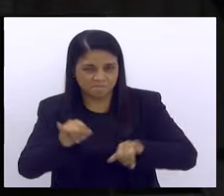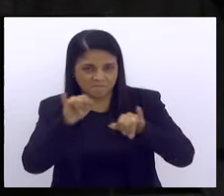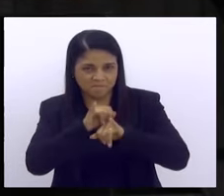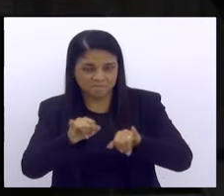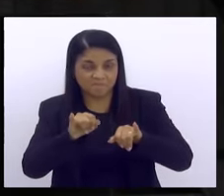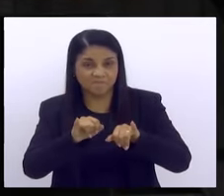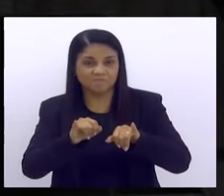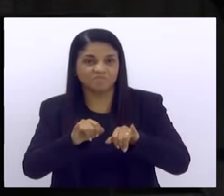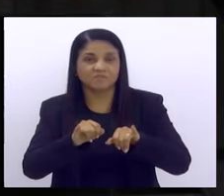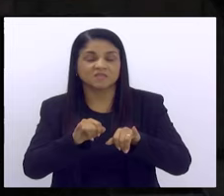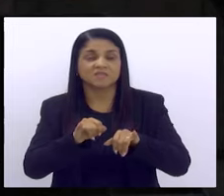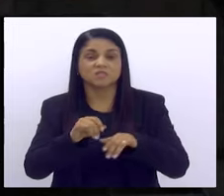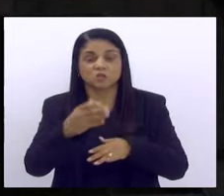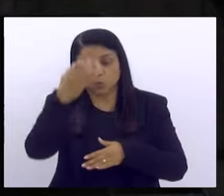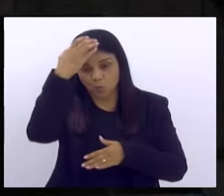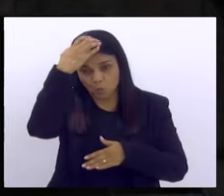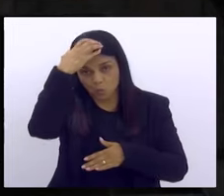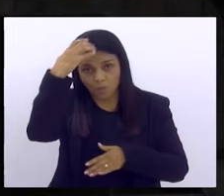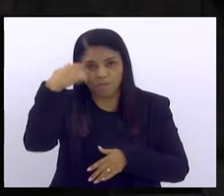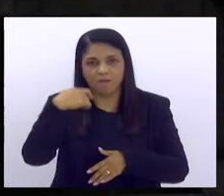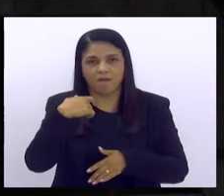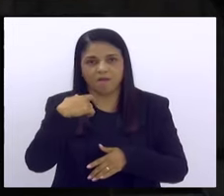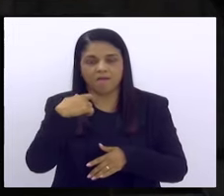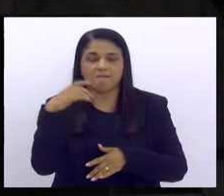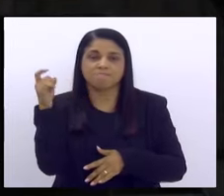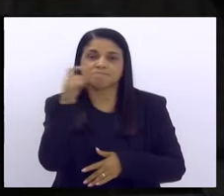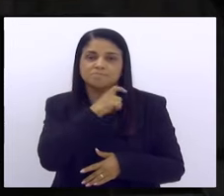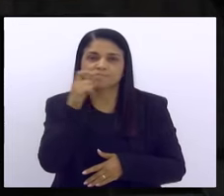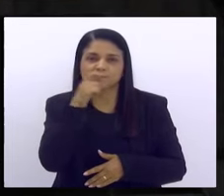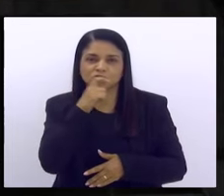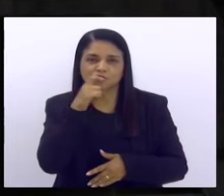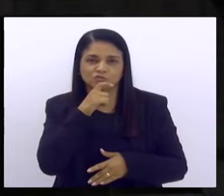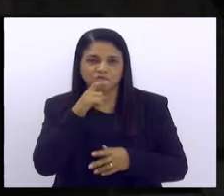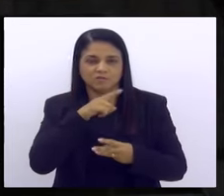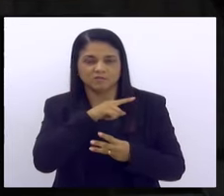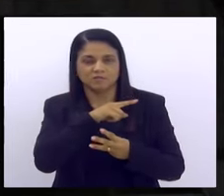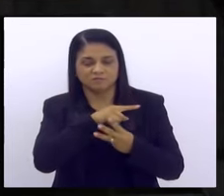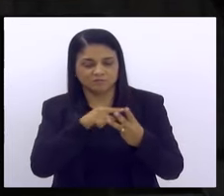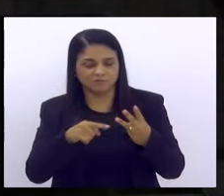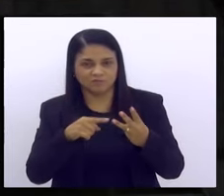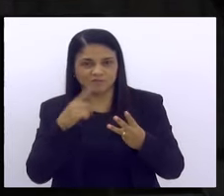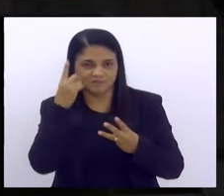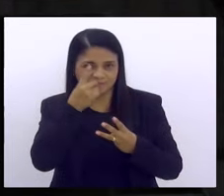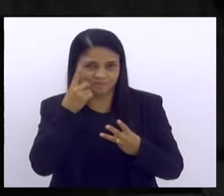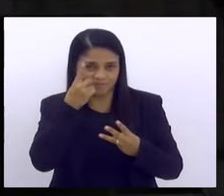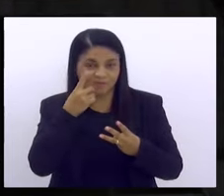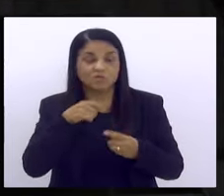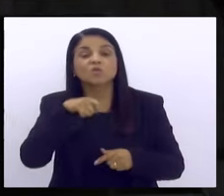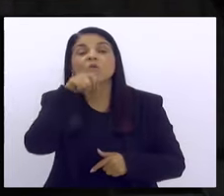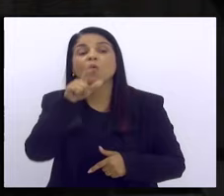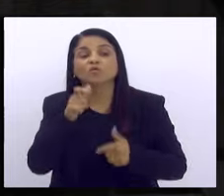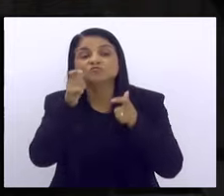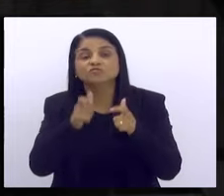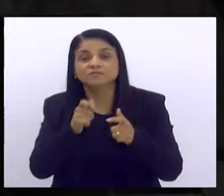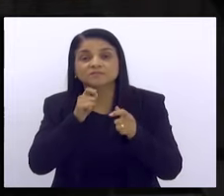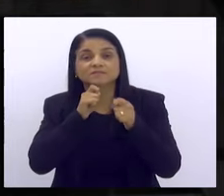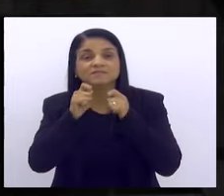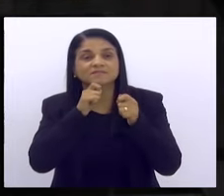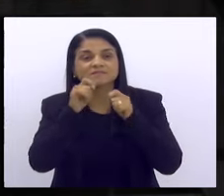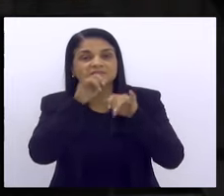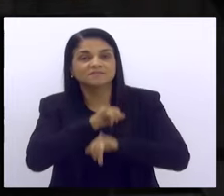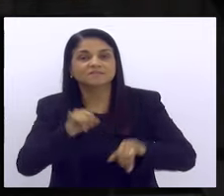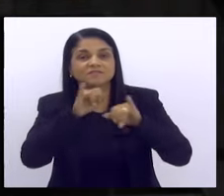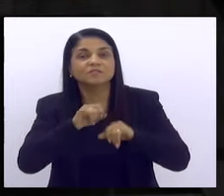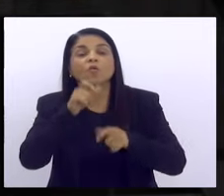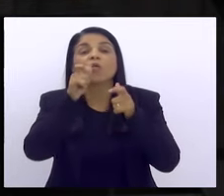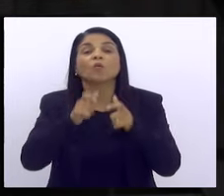nas nossas costas um ônus mentiroso. Aonde está a imprensa? Aonde está o prefeito